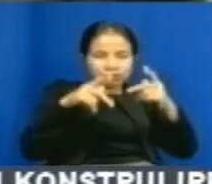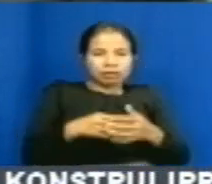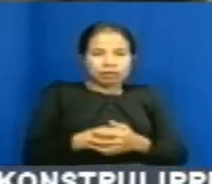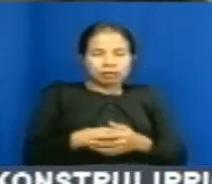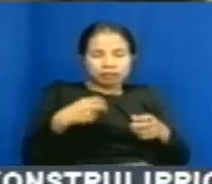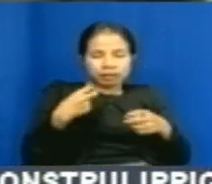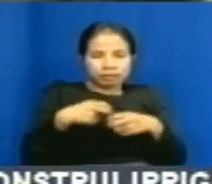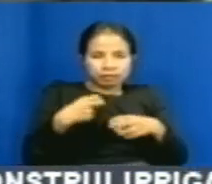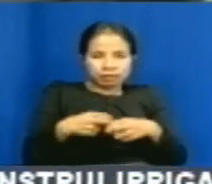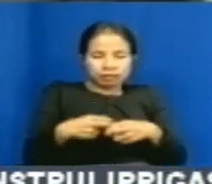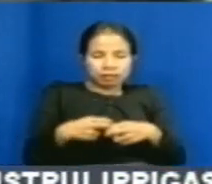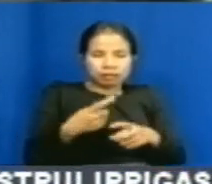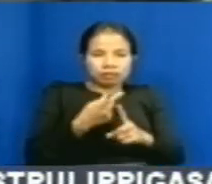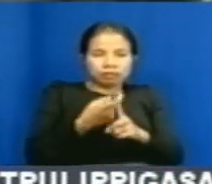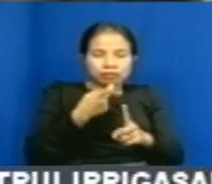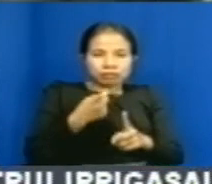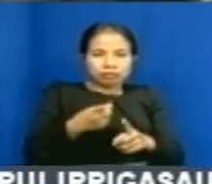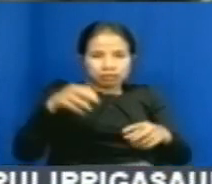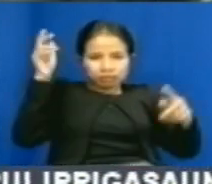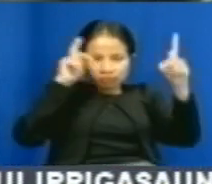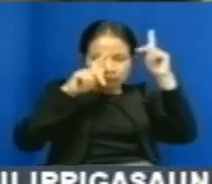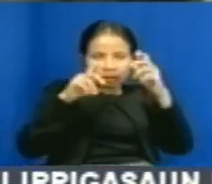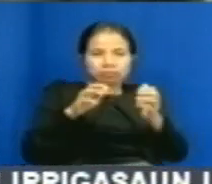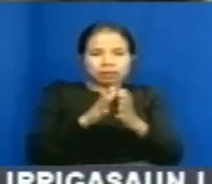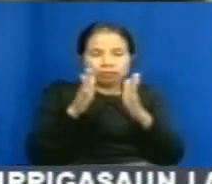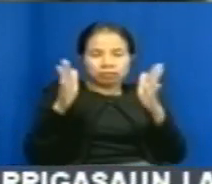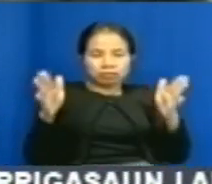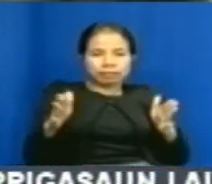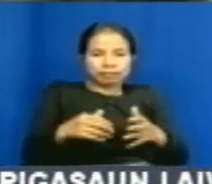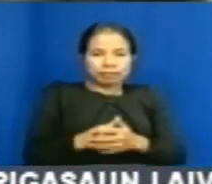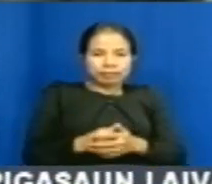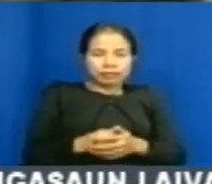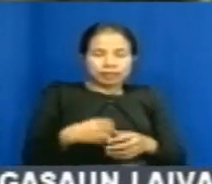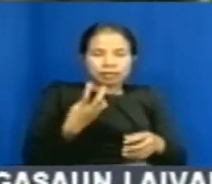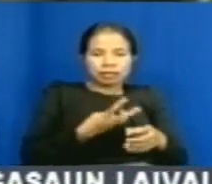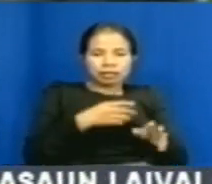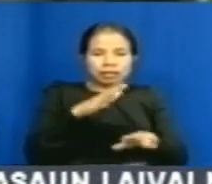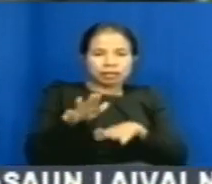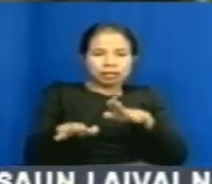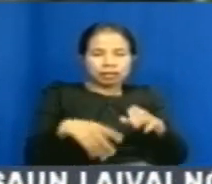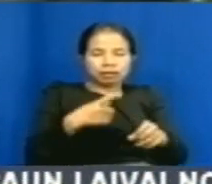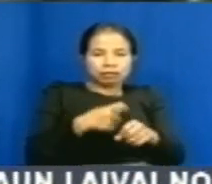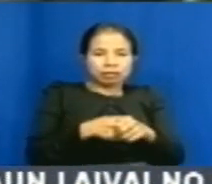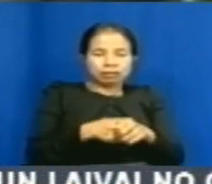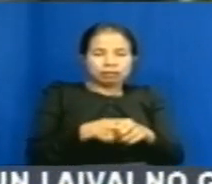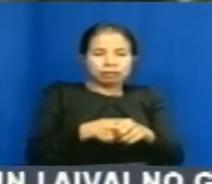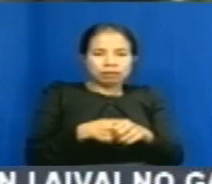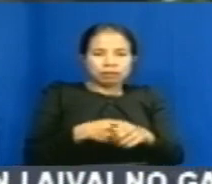ita liuusi, situação de que naru teves, ita lao, e a tempo ida nevema